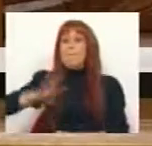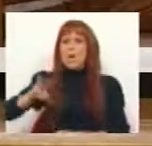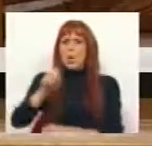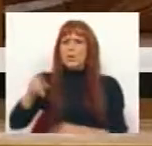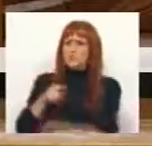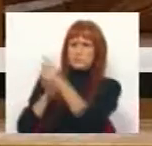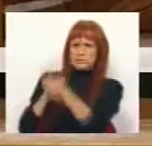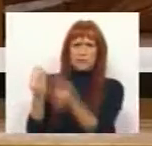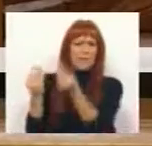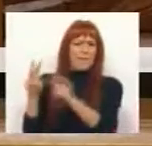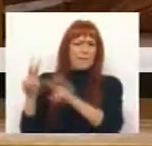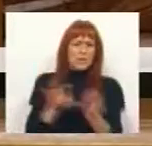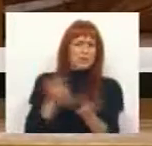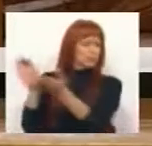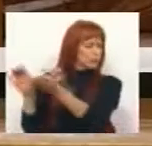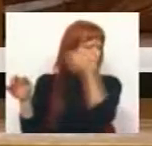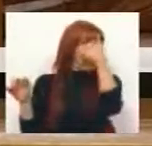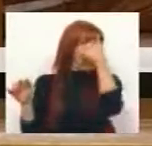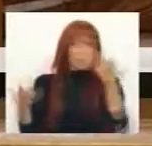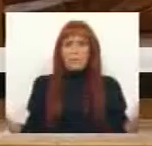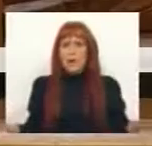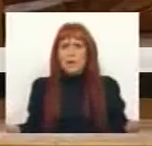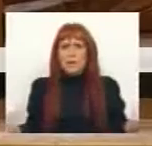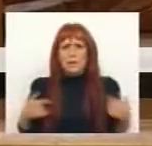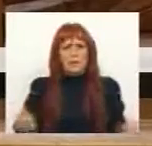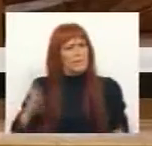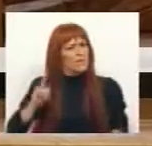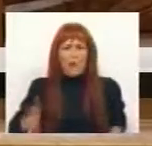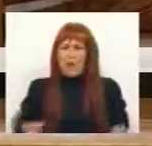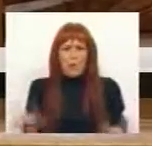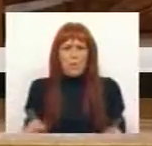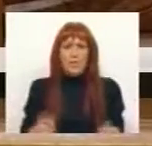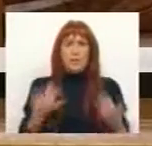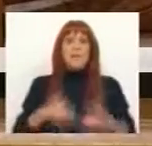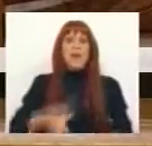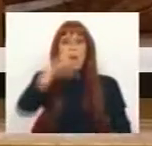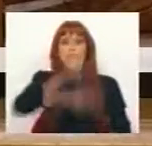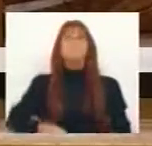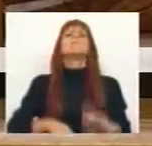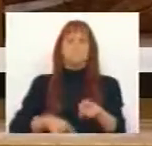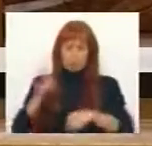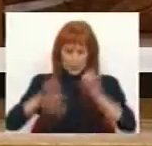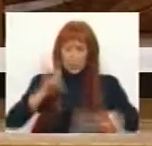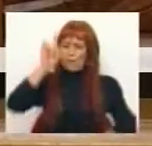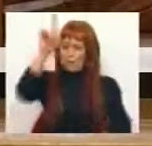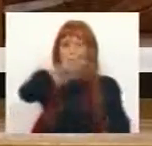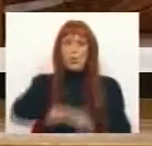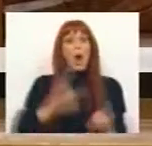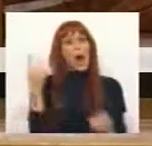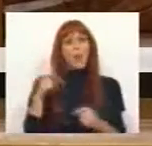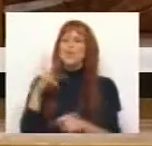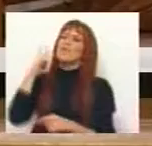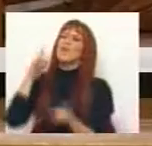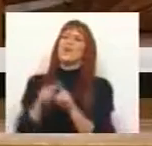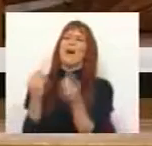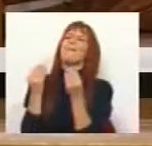euros para paraísos fiscais. Assim não devia valer, mas infelizmente foi o que aconteceu. Uns